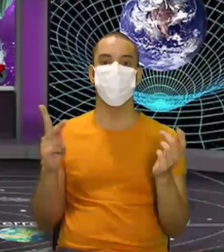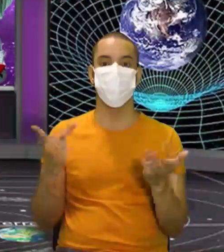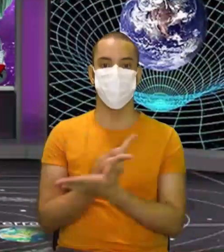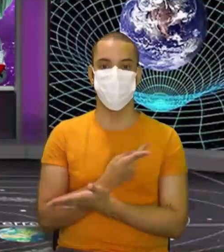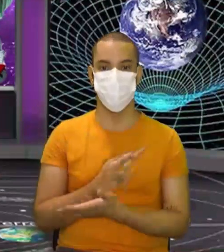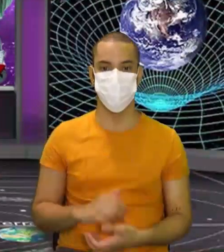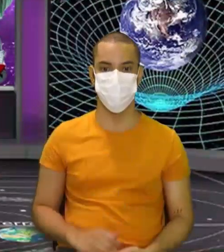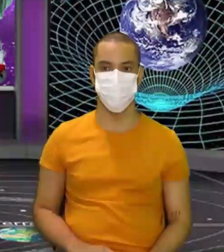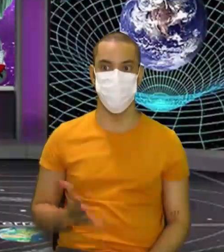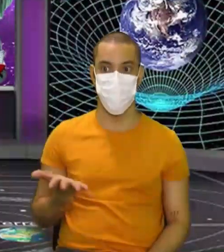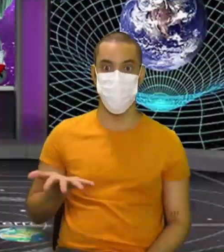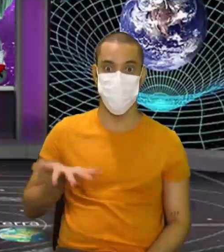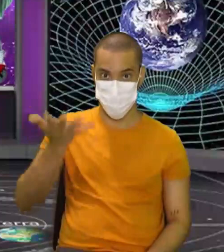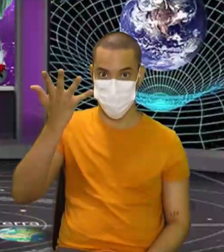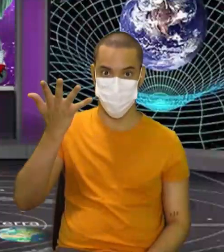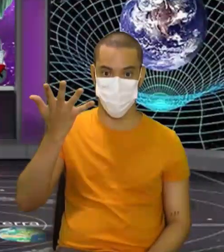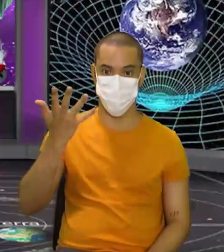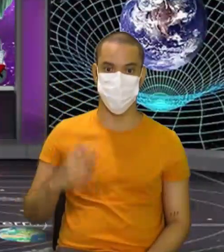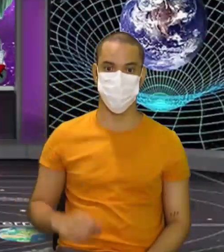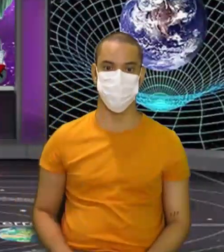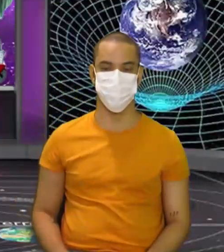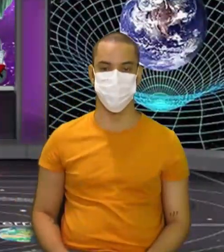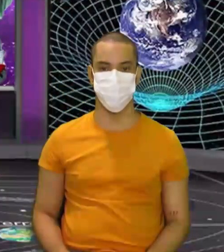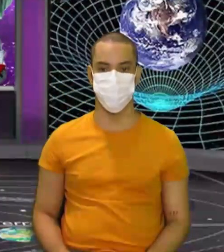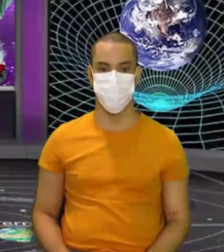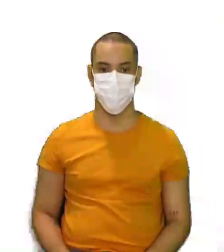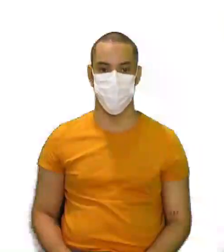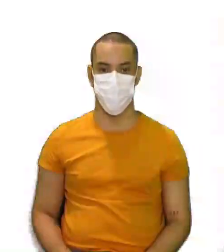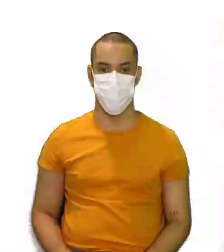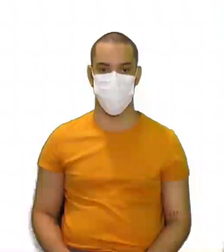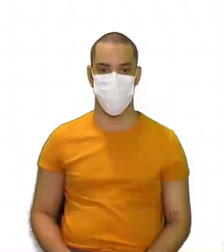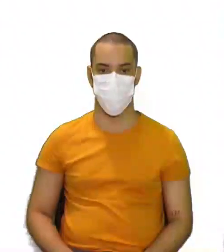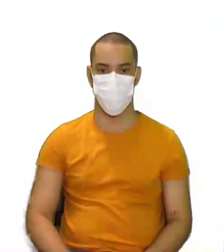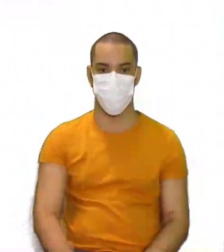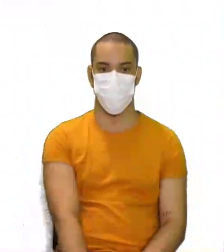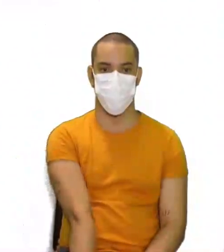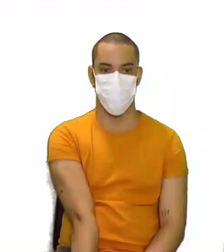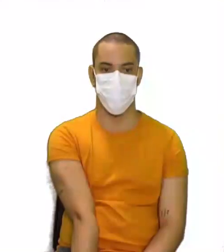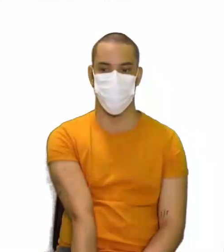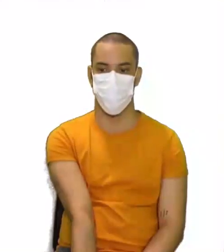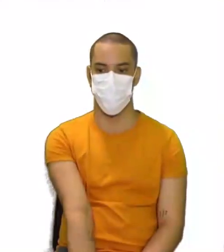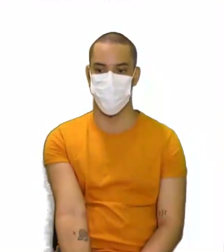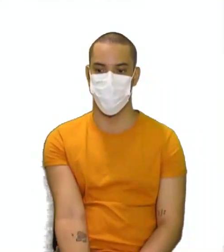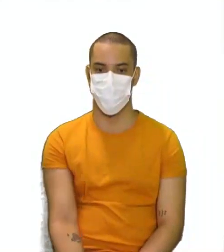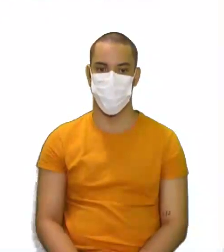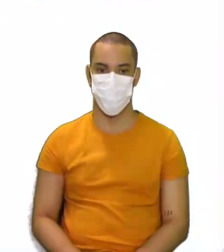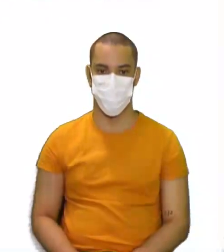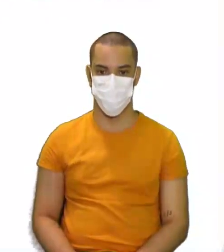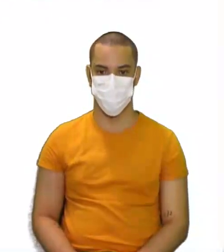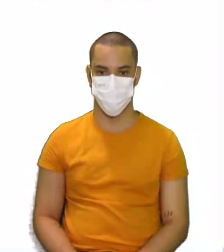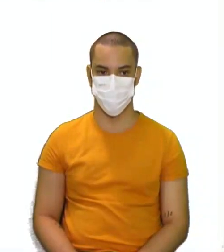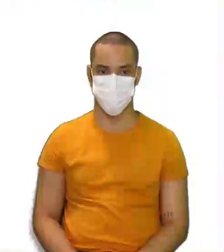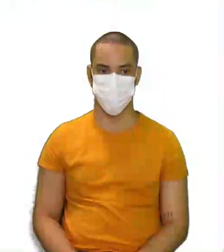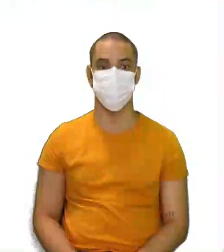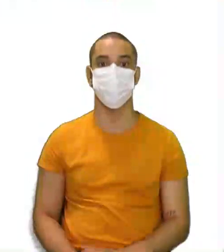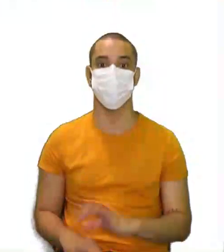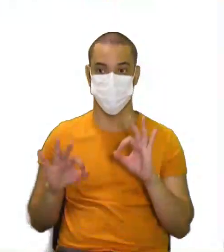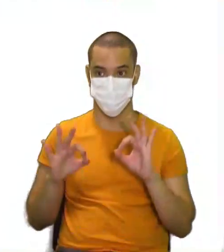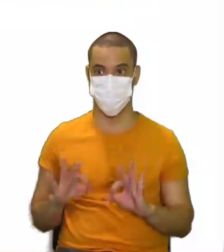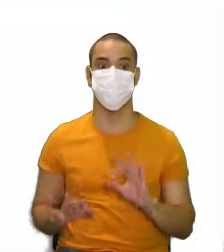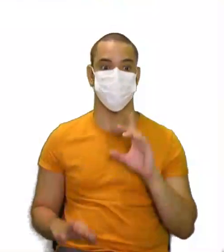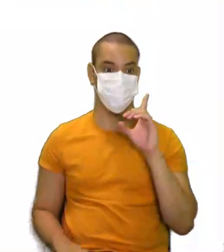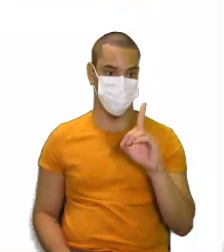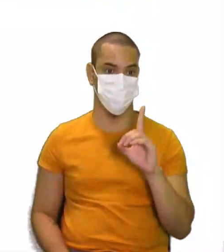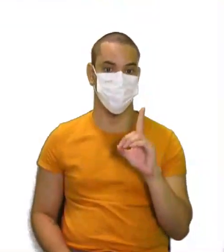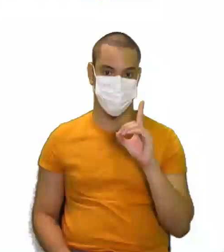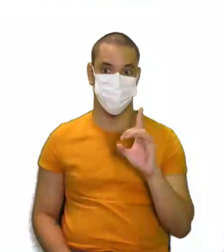acontece? Para cima, né? Então, vamos dar uma olhada lá? Se você fizer a regrinha certinho, você vai ver que está no sentido para